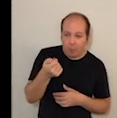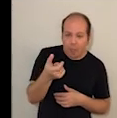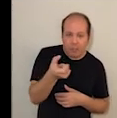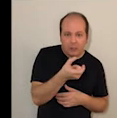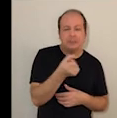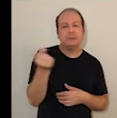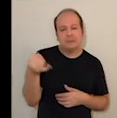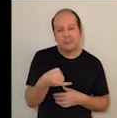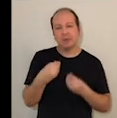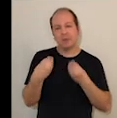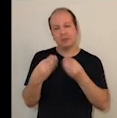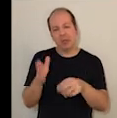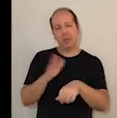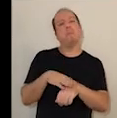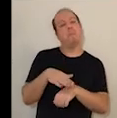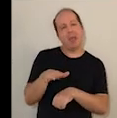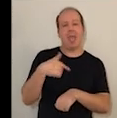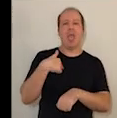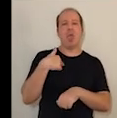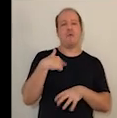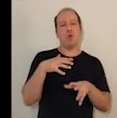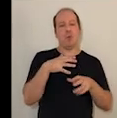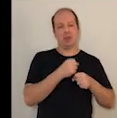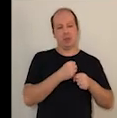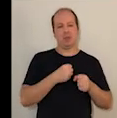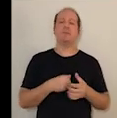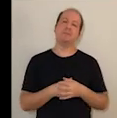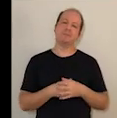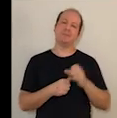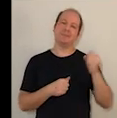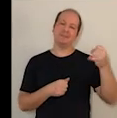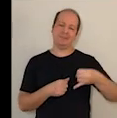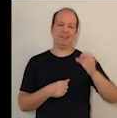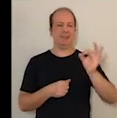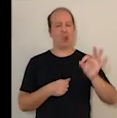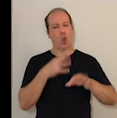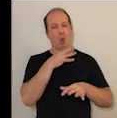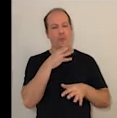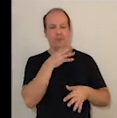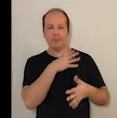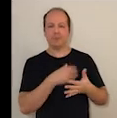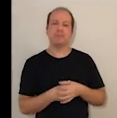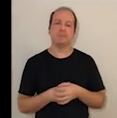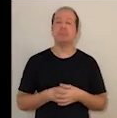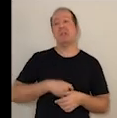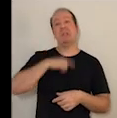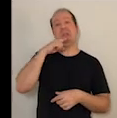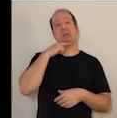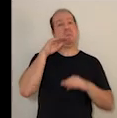ver mesmo a cor deles? E de alguns a mais, meu senhor, se eu for o herdeiro. Claro que é.